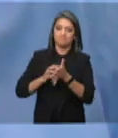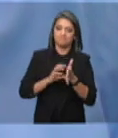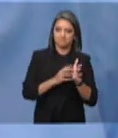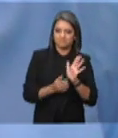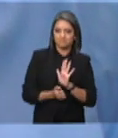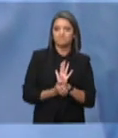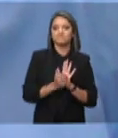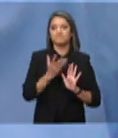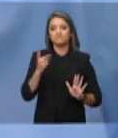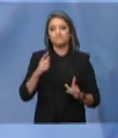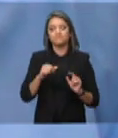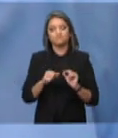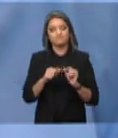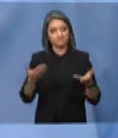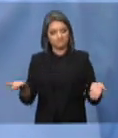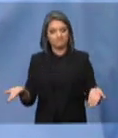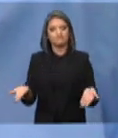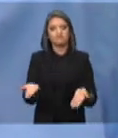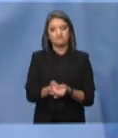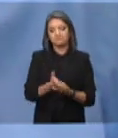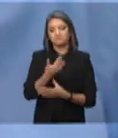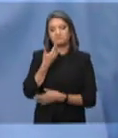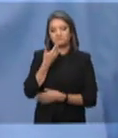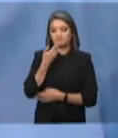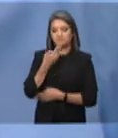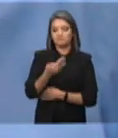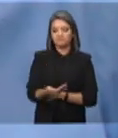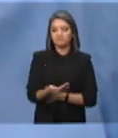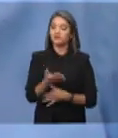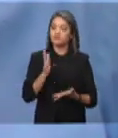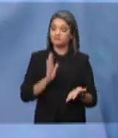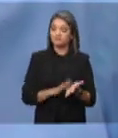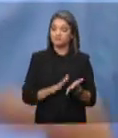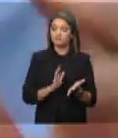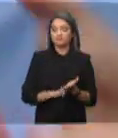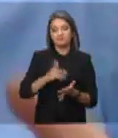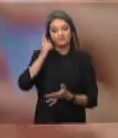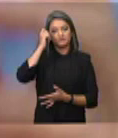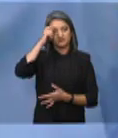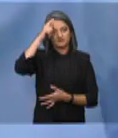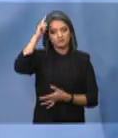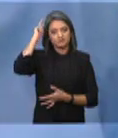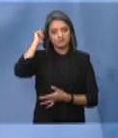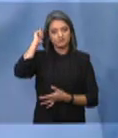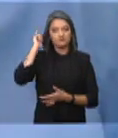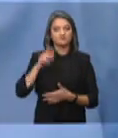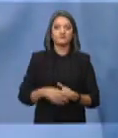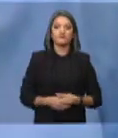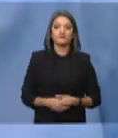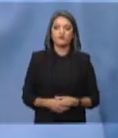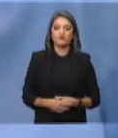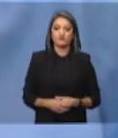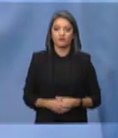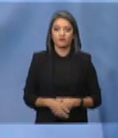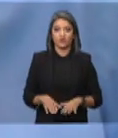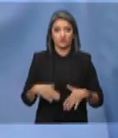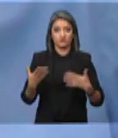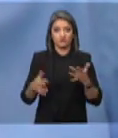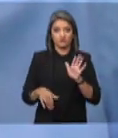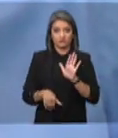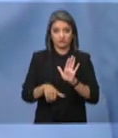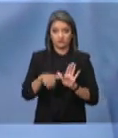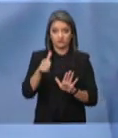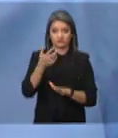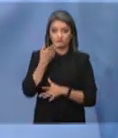Nós viemos a requerer parabéns eu gostaria sobre todo dia assinalar